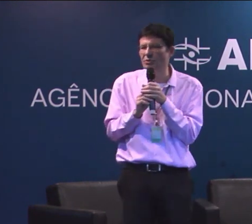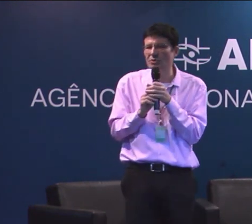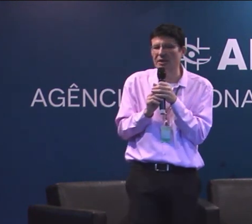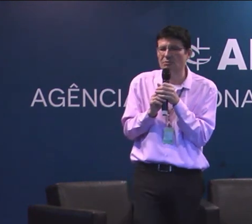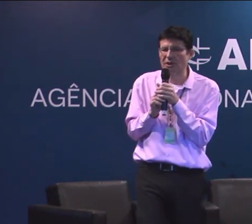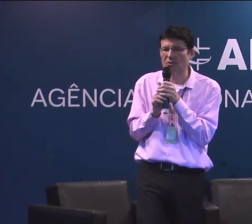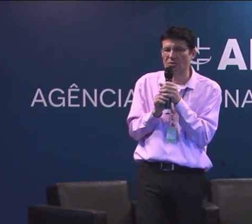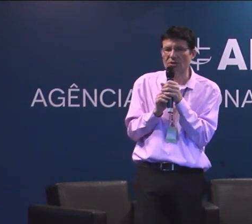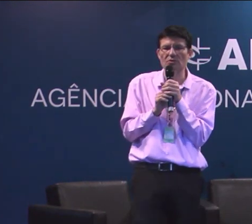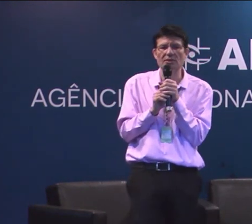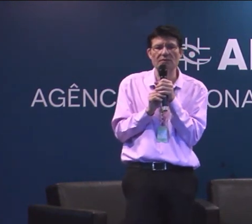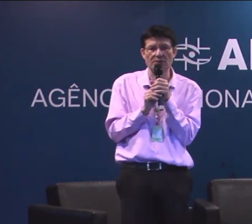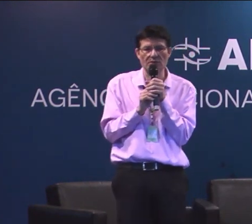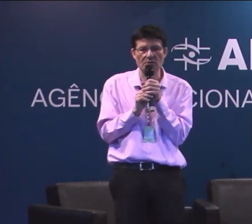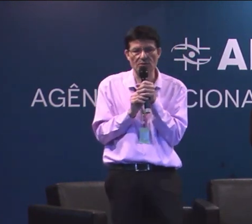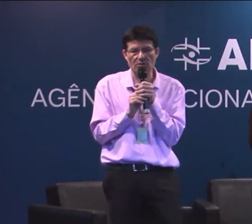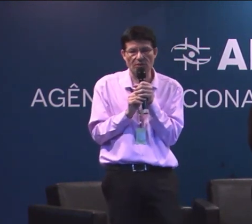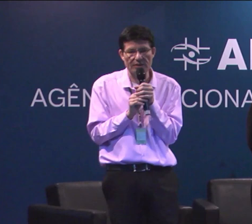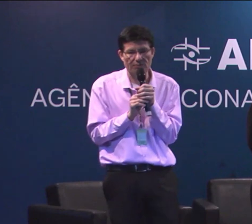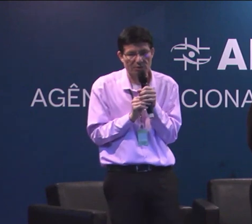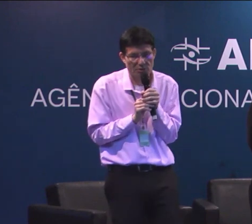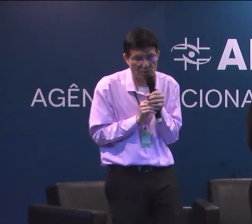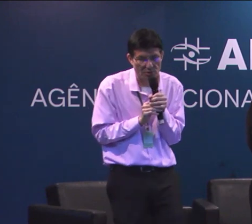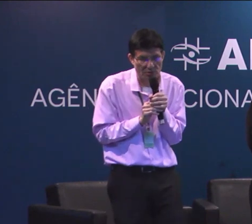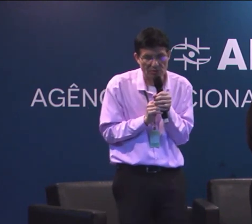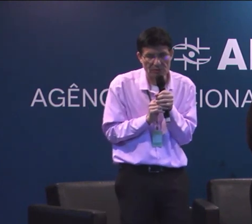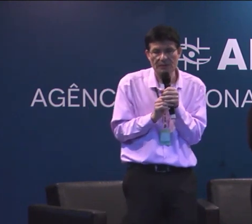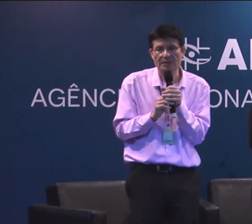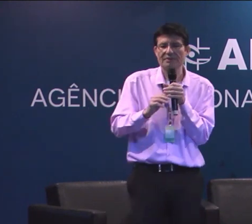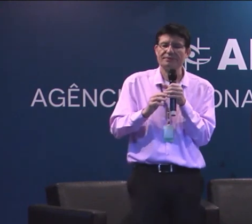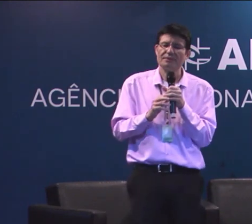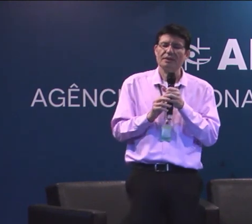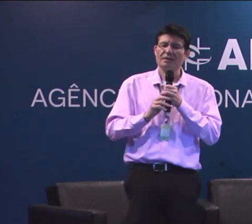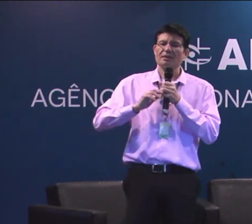dificuldade de patrocínio da Anvisa, todos nós sabemos disso.